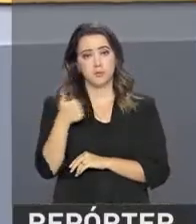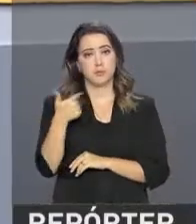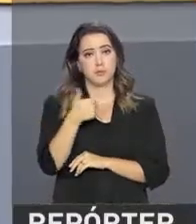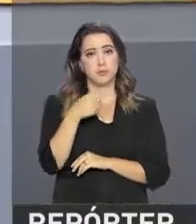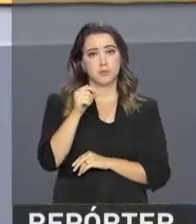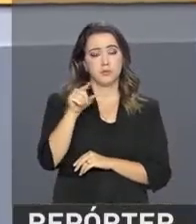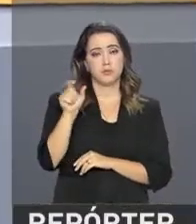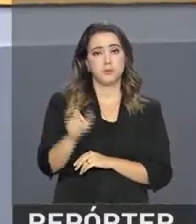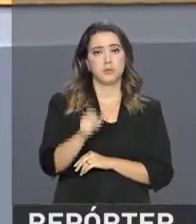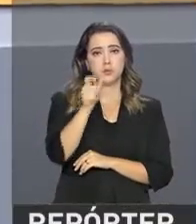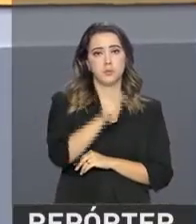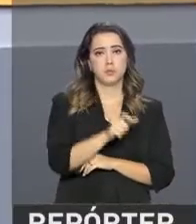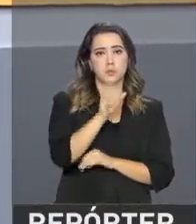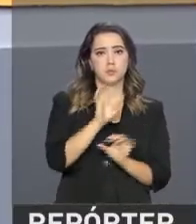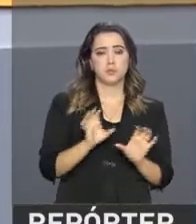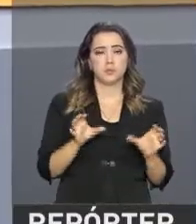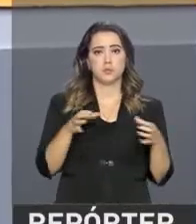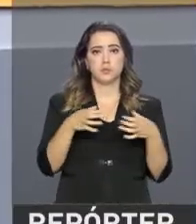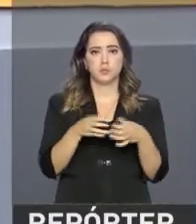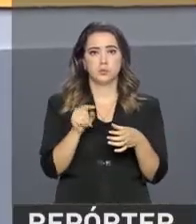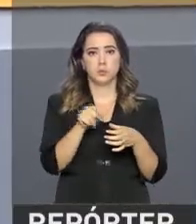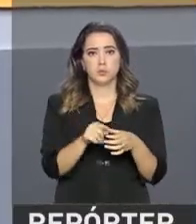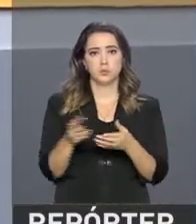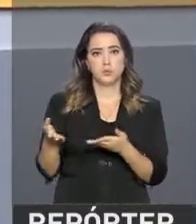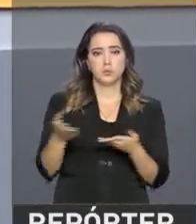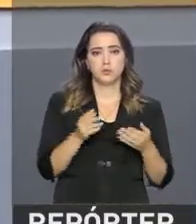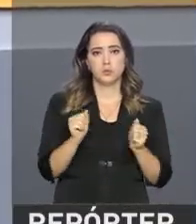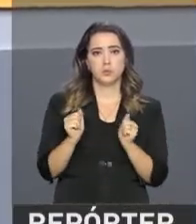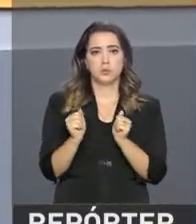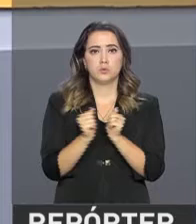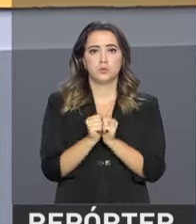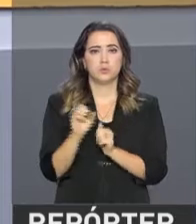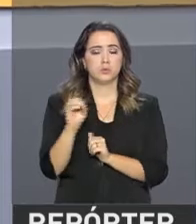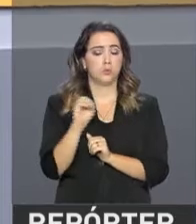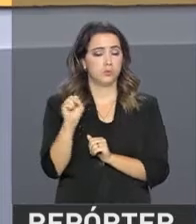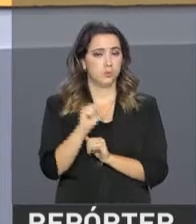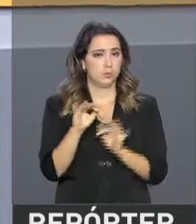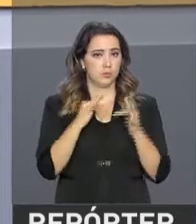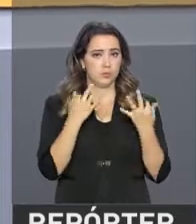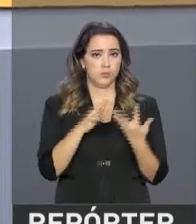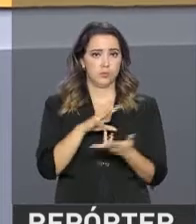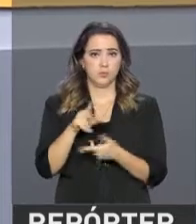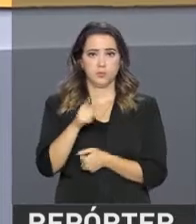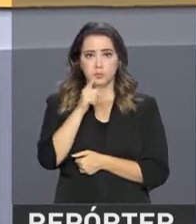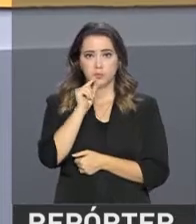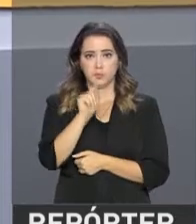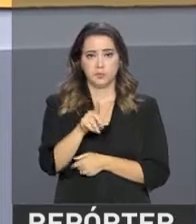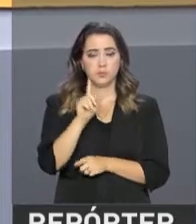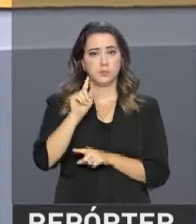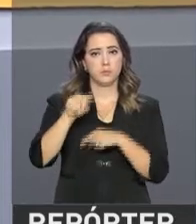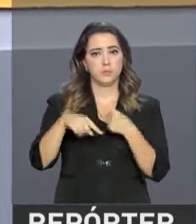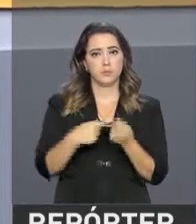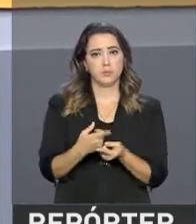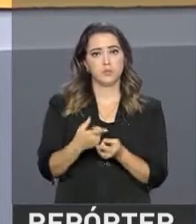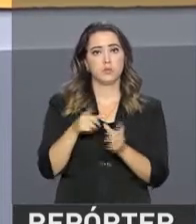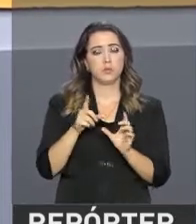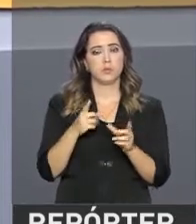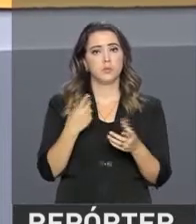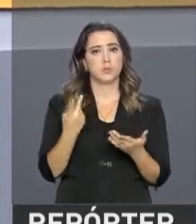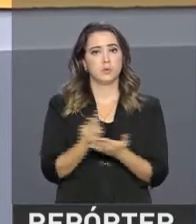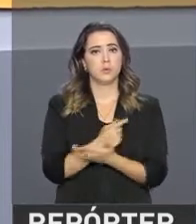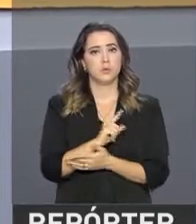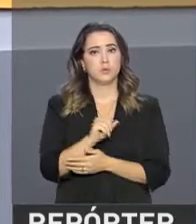120 pessoas da delegação senegalesa vieram acompanhar de perto o 8º Fórum Mundial da Água, já que a próxima edição